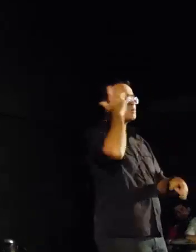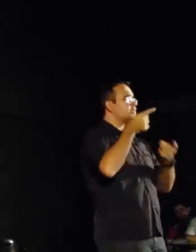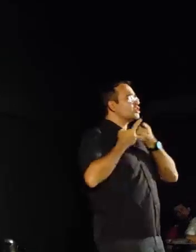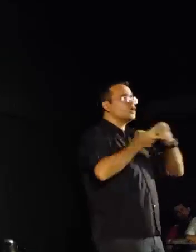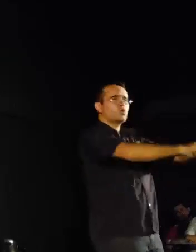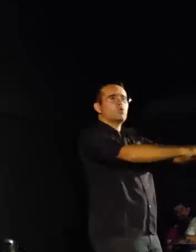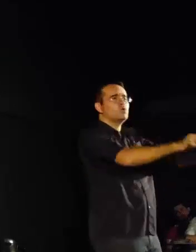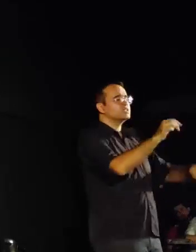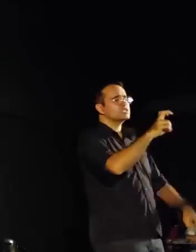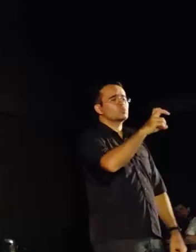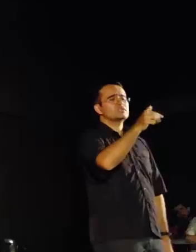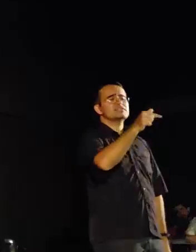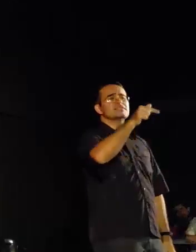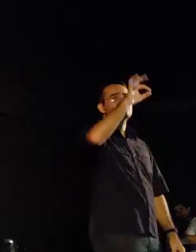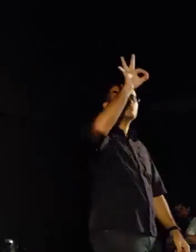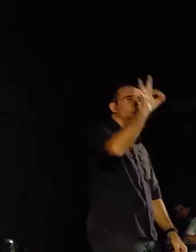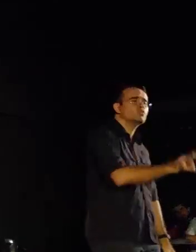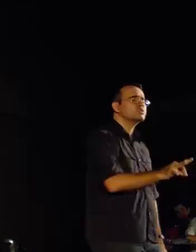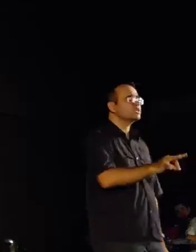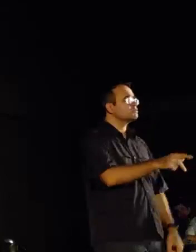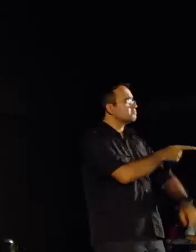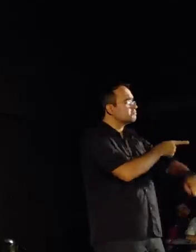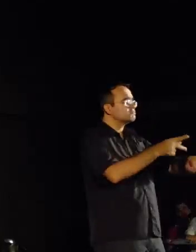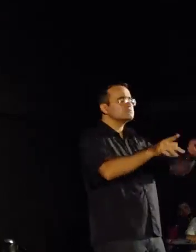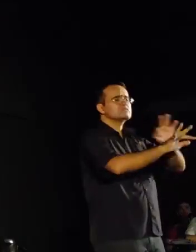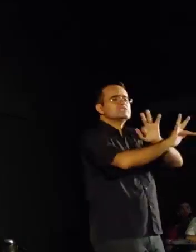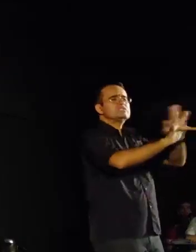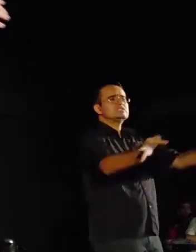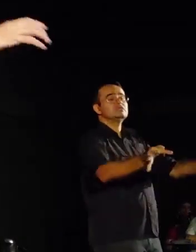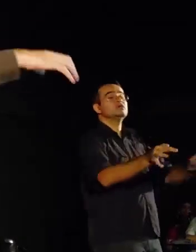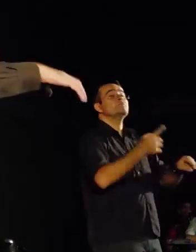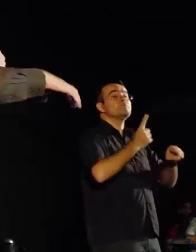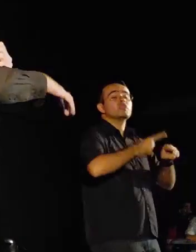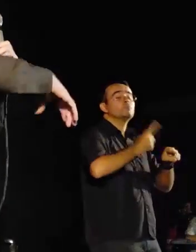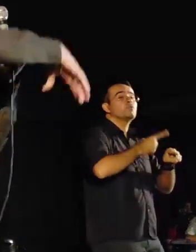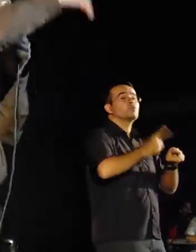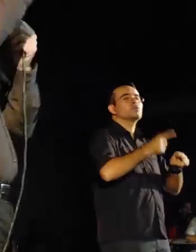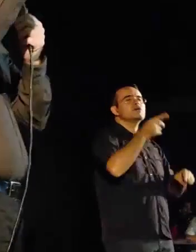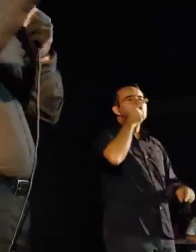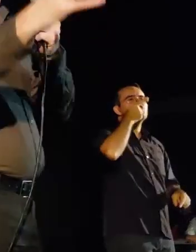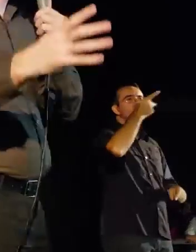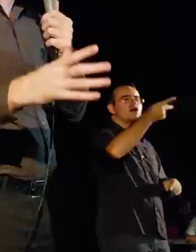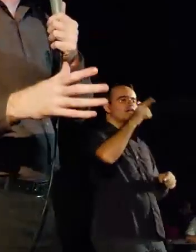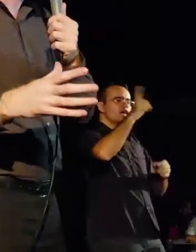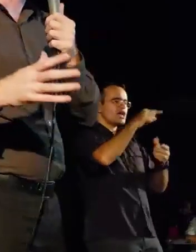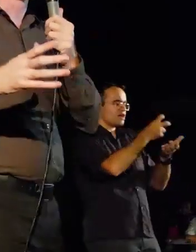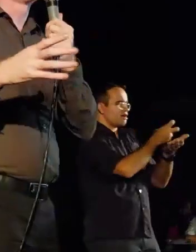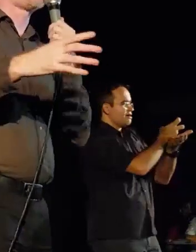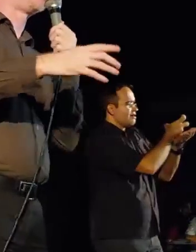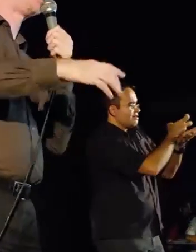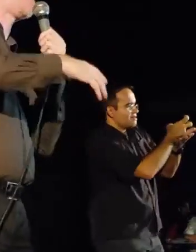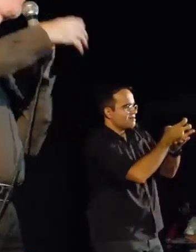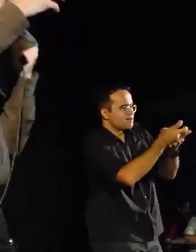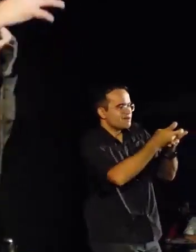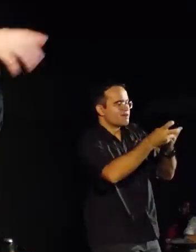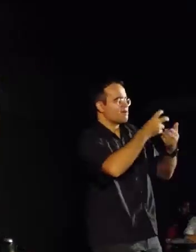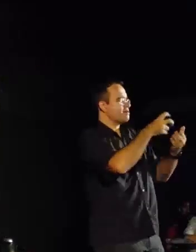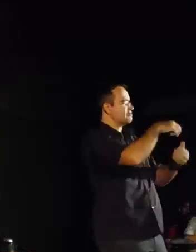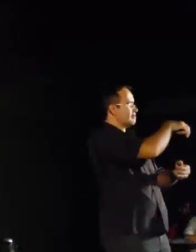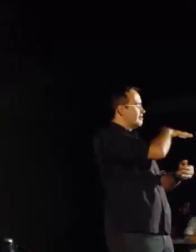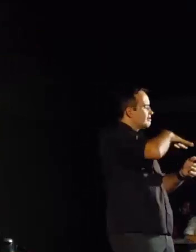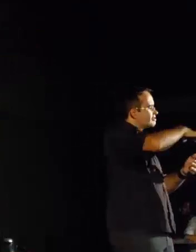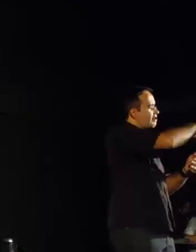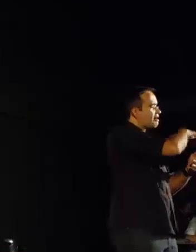57% é contra privatizações puras e simples. Por quê? Porque a gente está falando de uma herança ibérica, sabe, dessa coisa